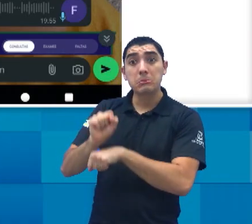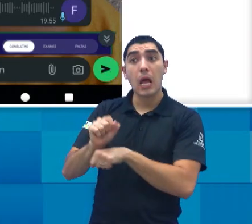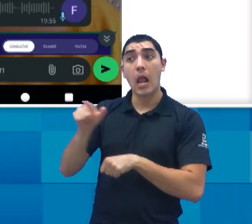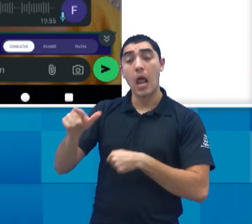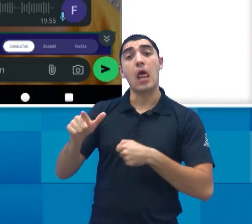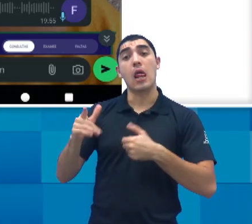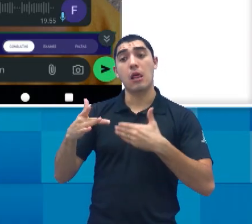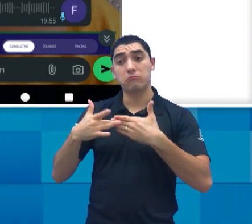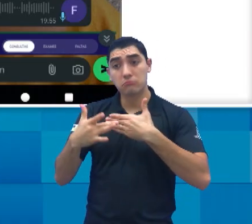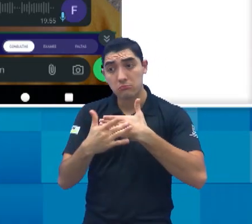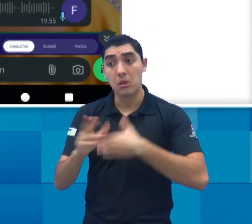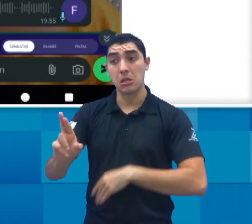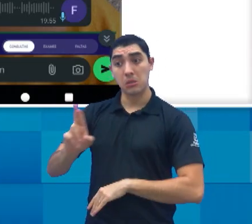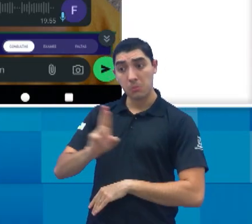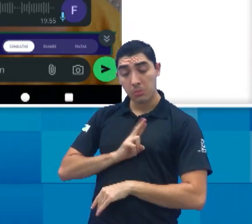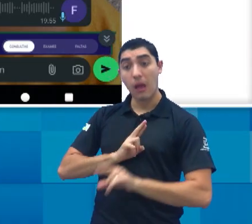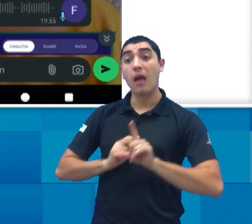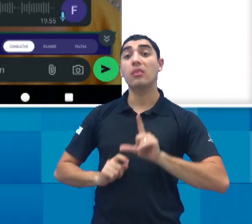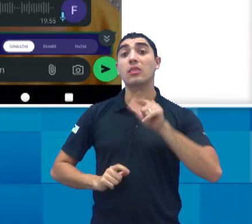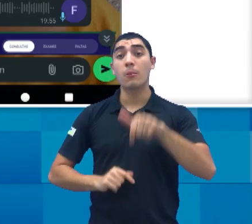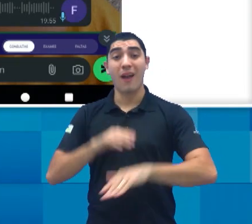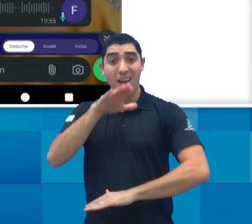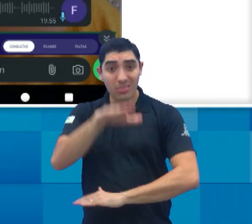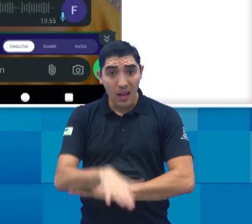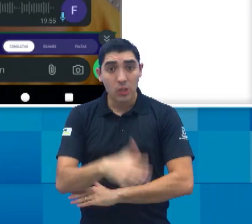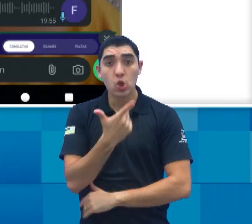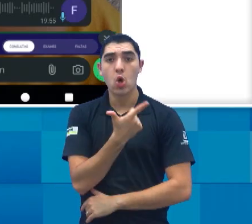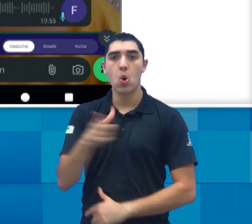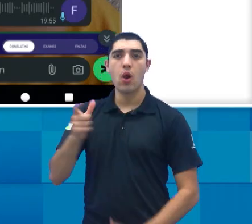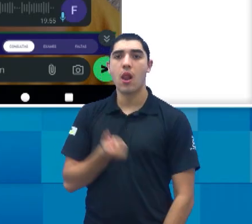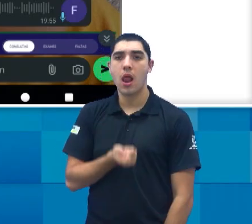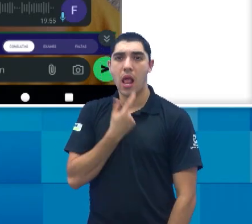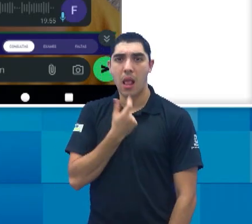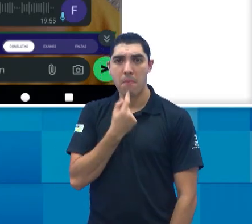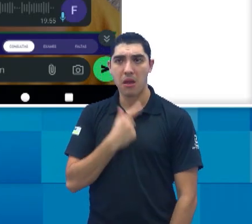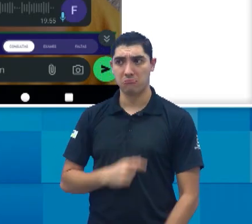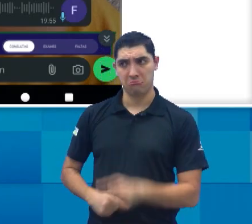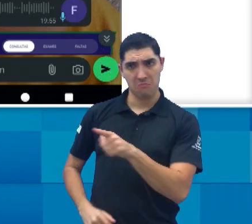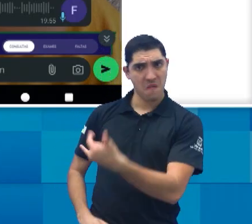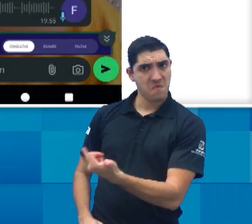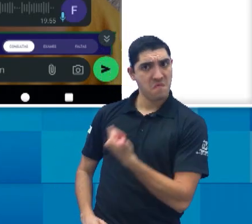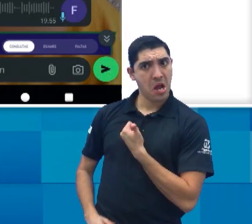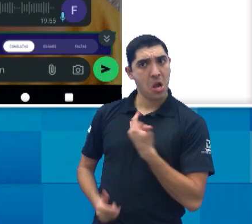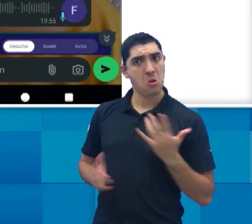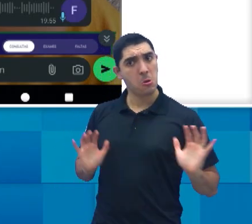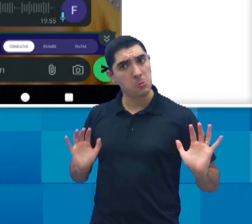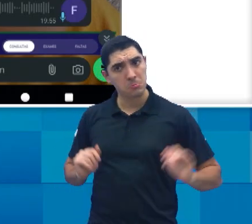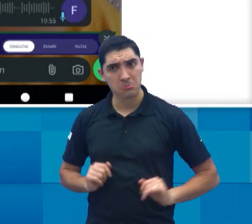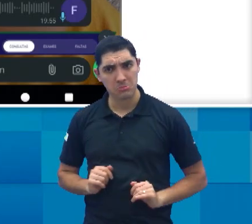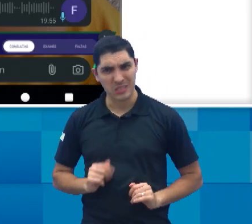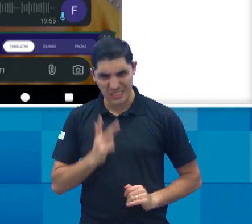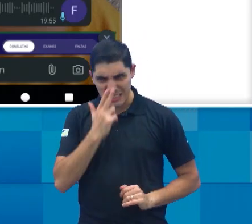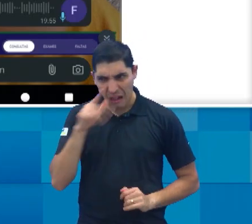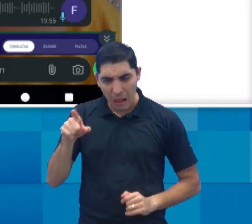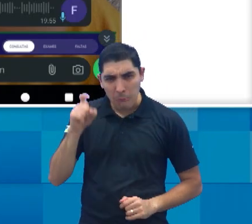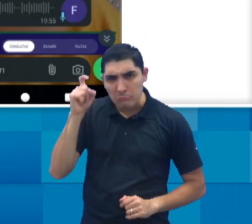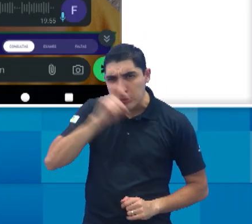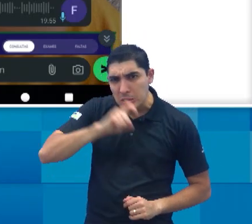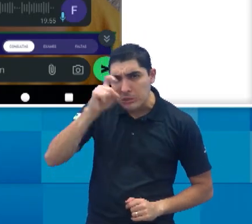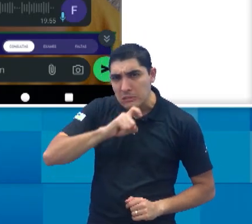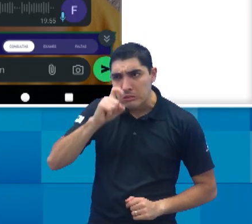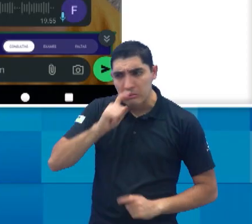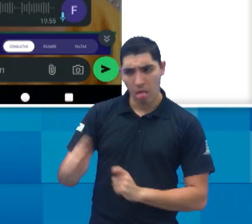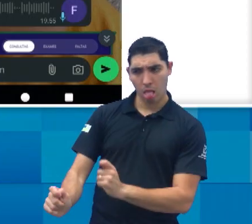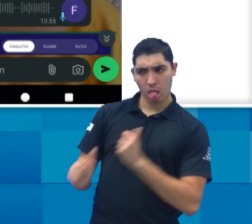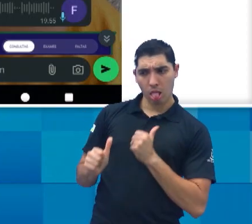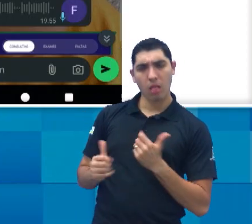outro remédio aí à tarde. Isso que ela falou para mim, mano. Será que ela tá metendo louco em mim, mano? Mas como é que ela vai